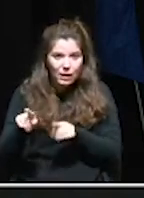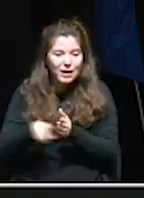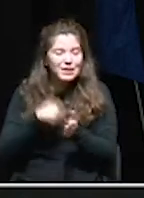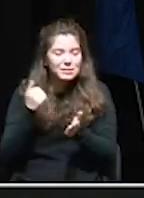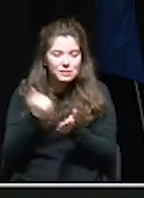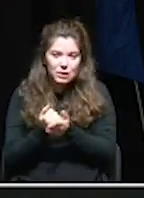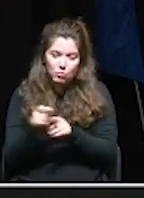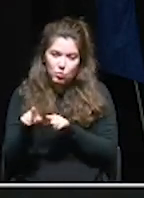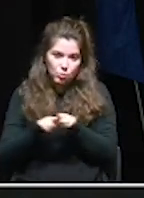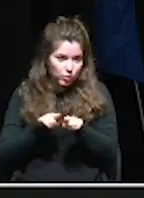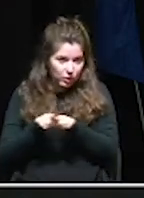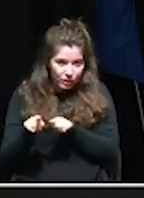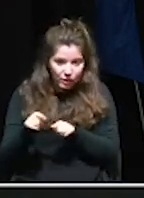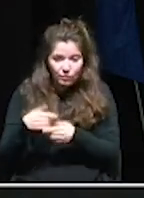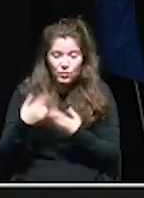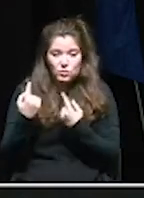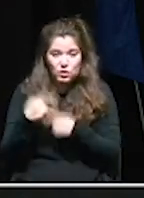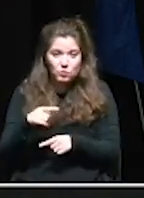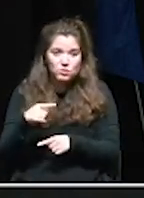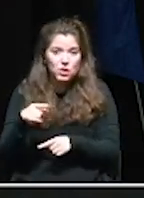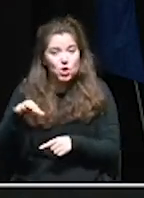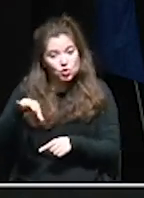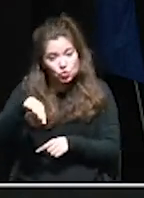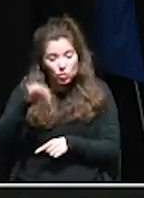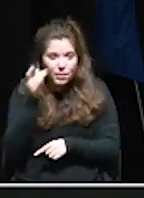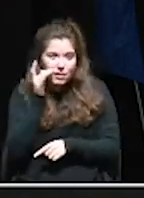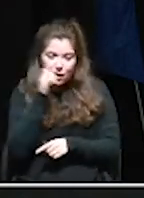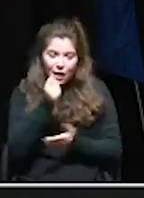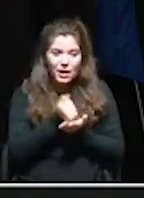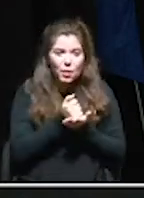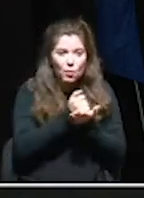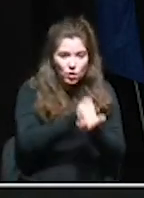estamos a fazer escolhas. Estamos a escolher quem é que é apoiado e como é que distribuímos a riqueza.